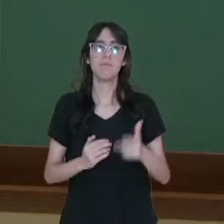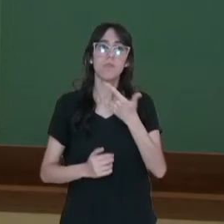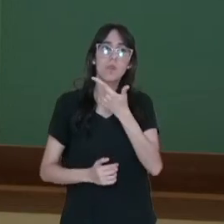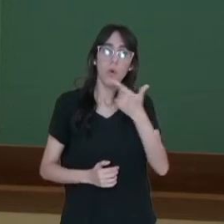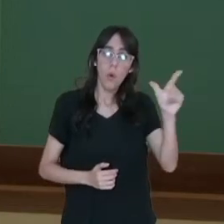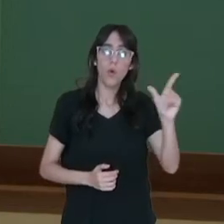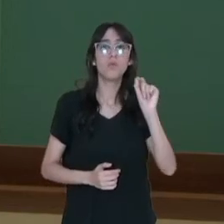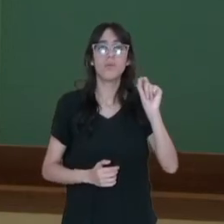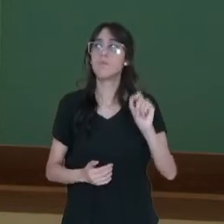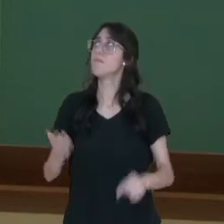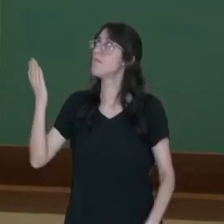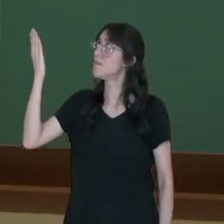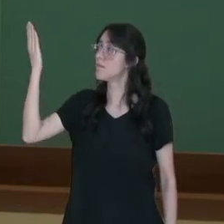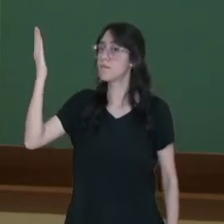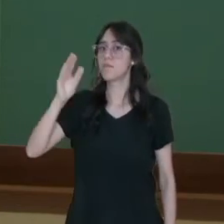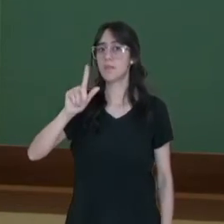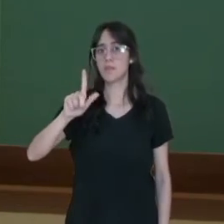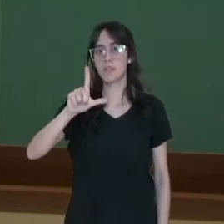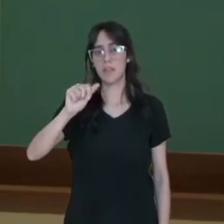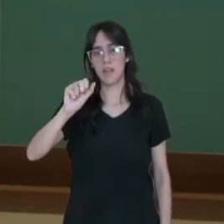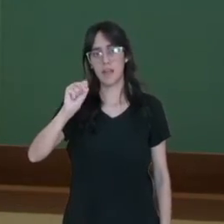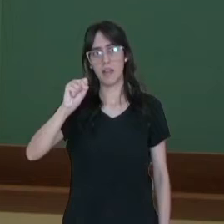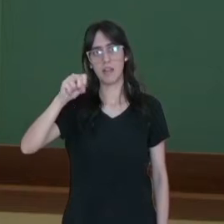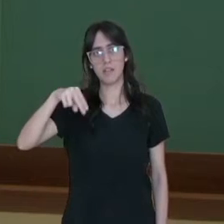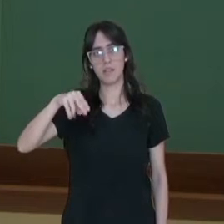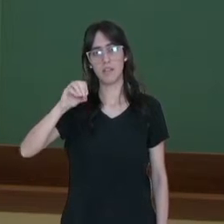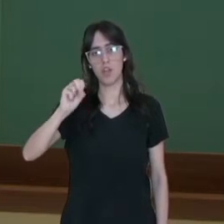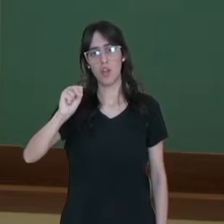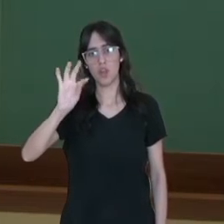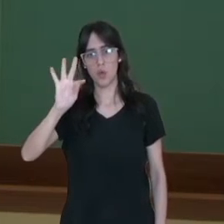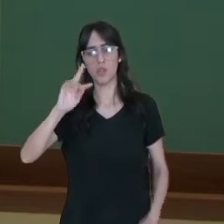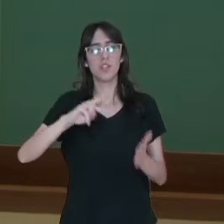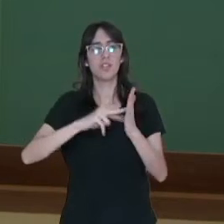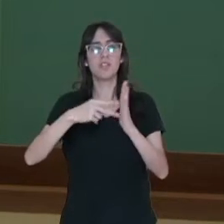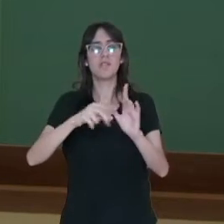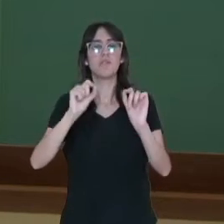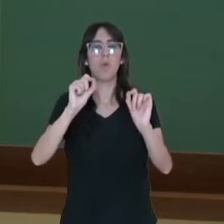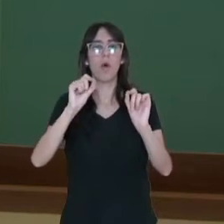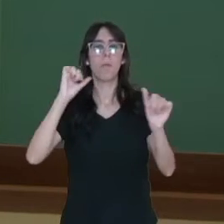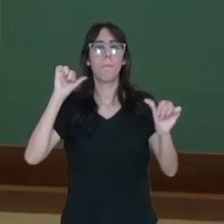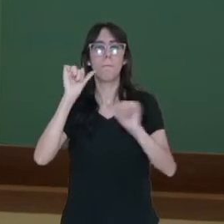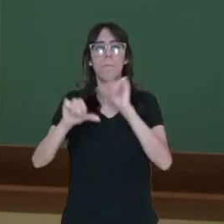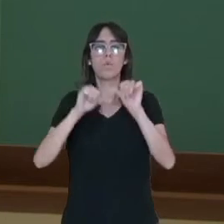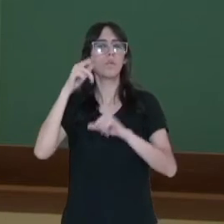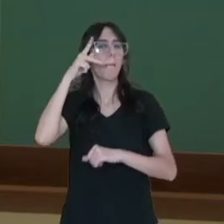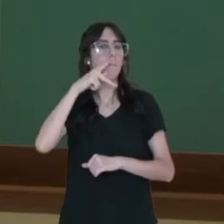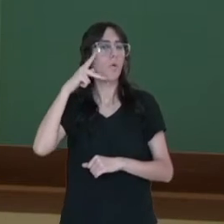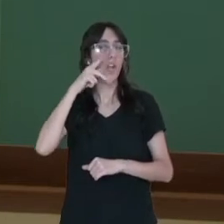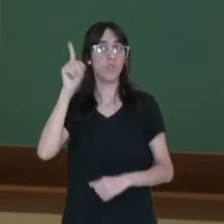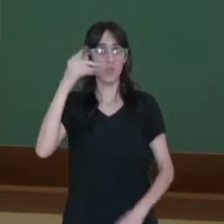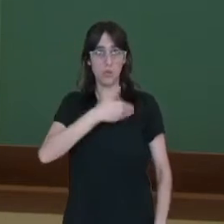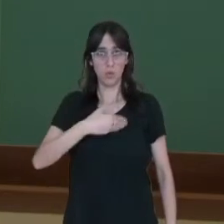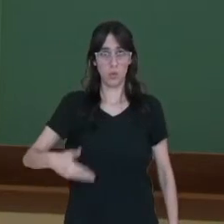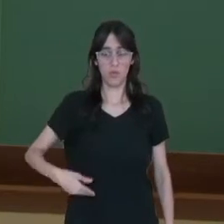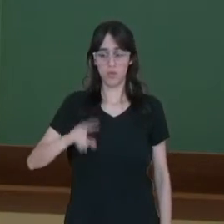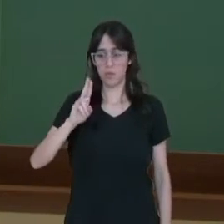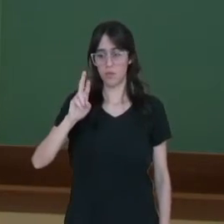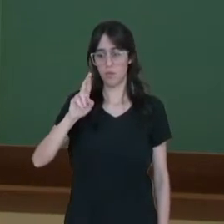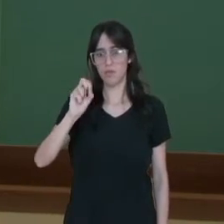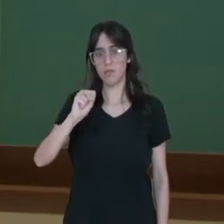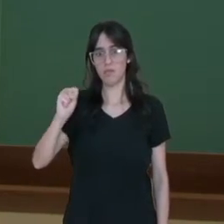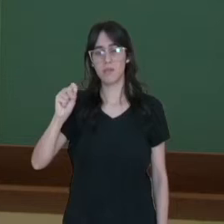foi a glasnost, transparência em russo, política. O governo soviético era muito acusado de falta